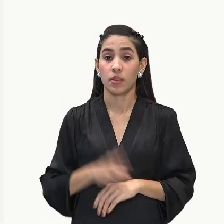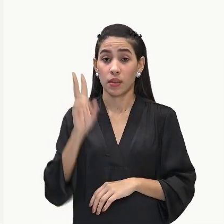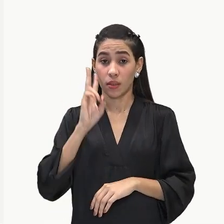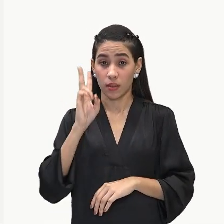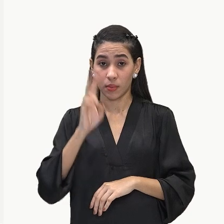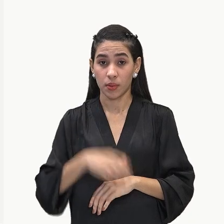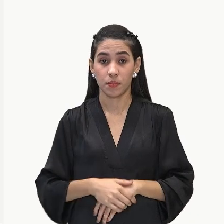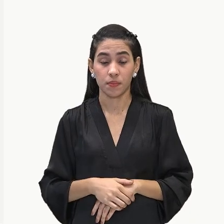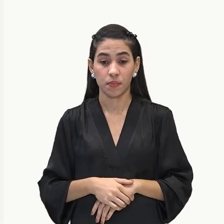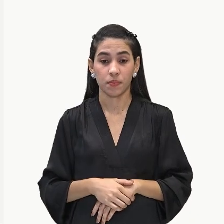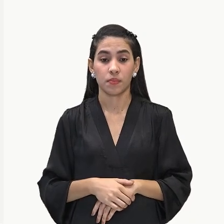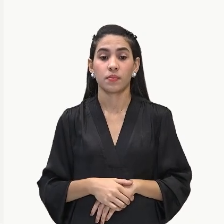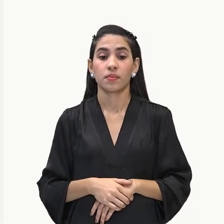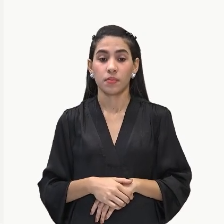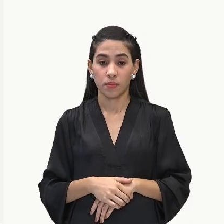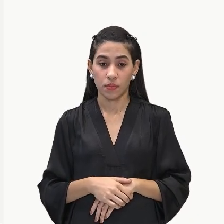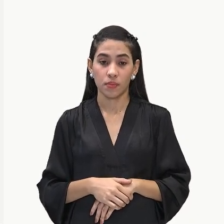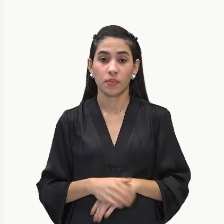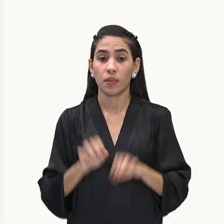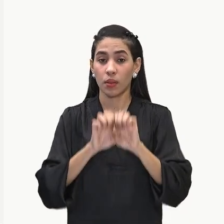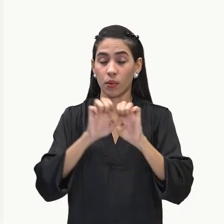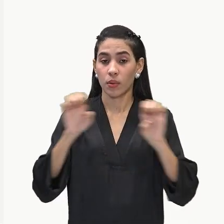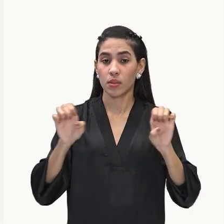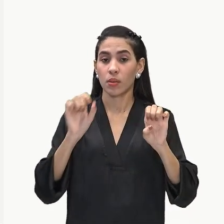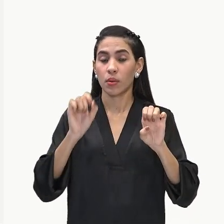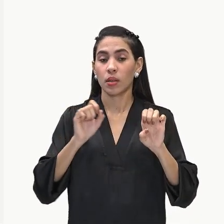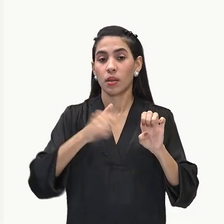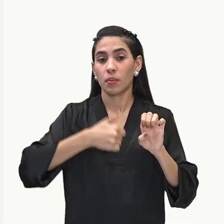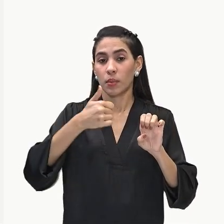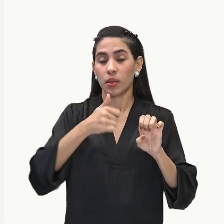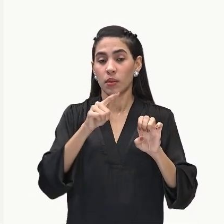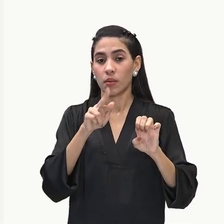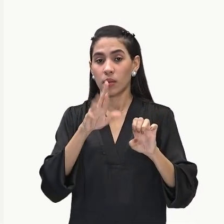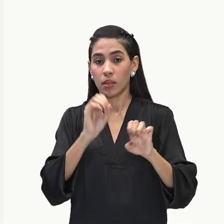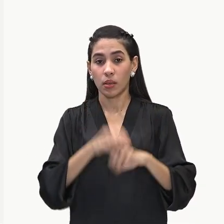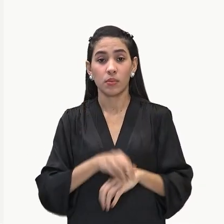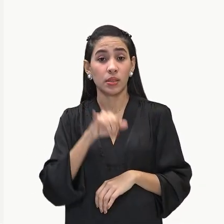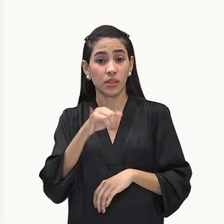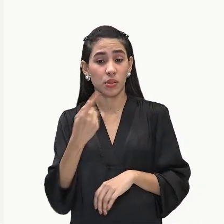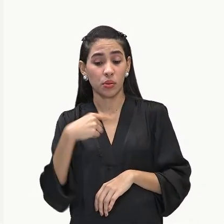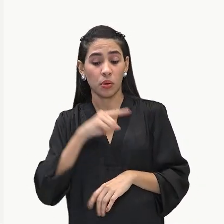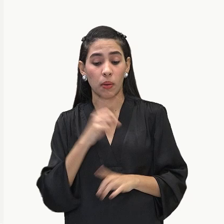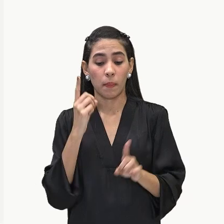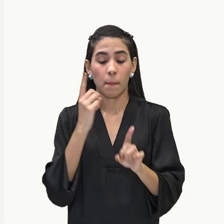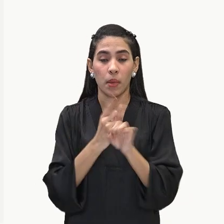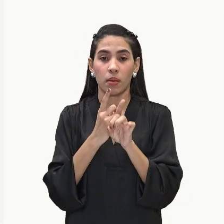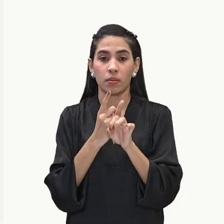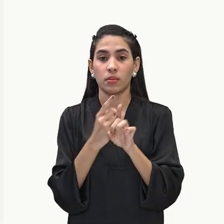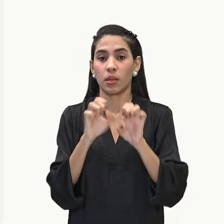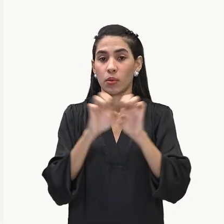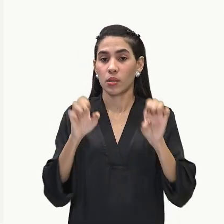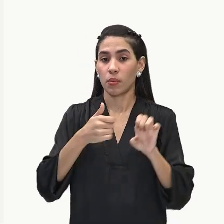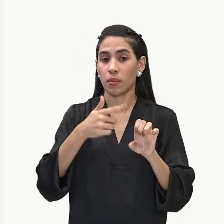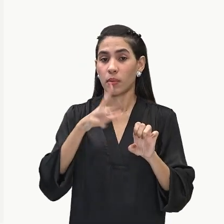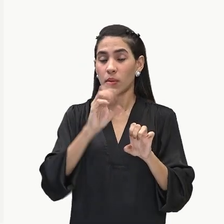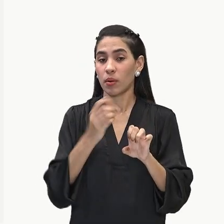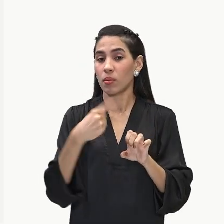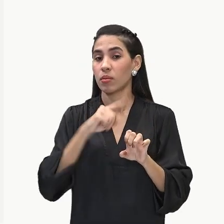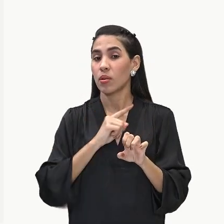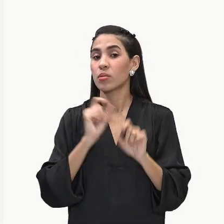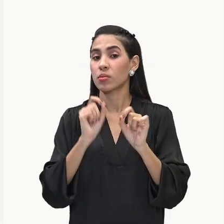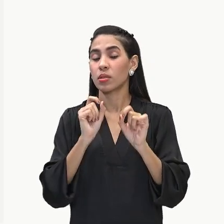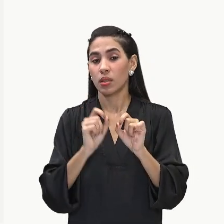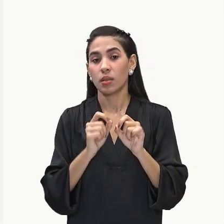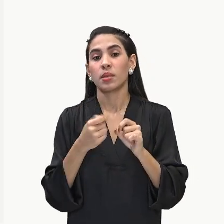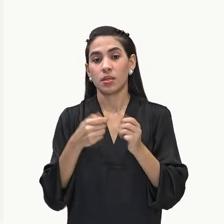é? Caímos aqui numa equação do primeiro grau. Se caímos numa equação do primeiro grau, nós vamos ter que